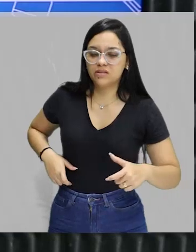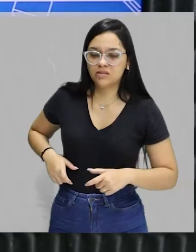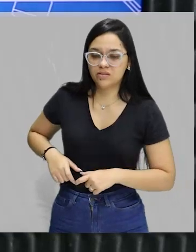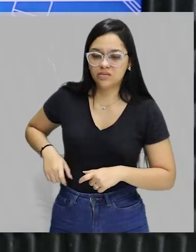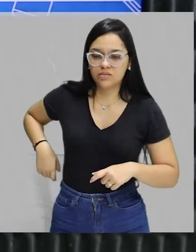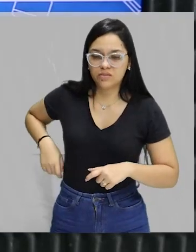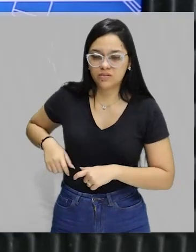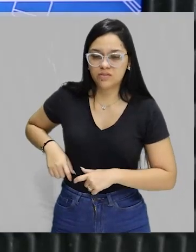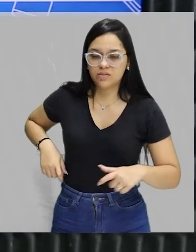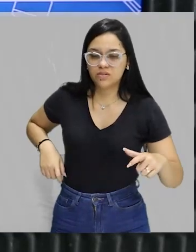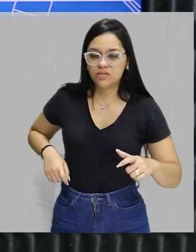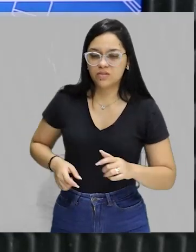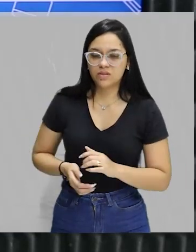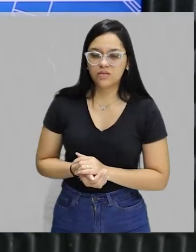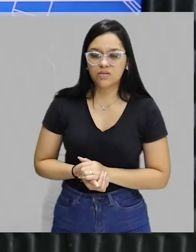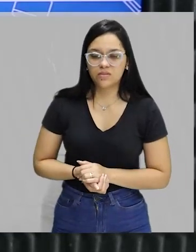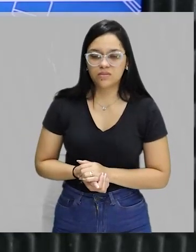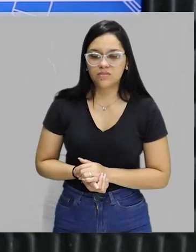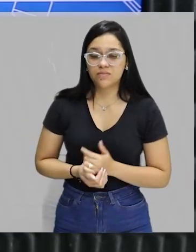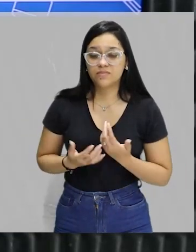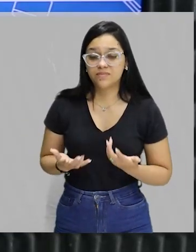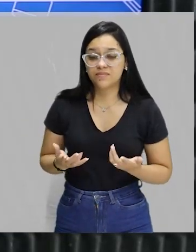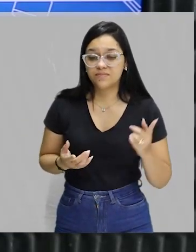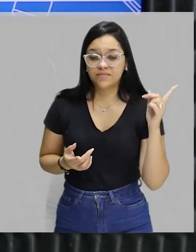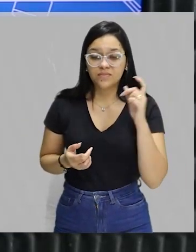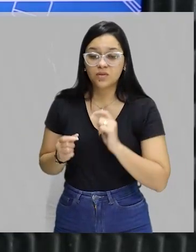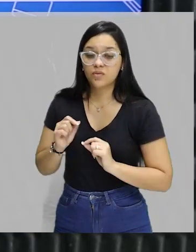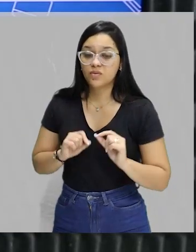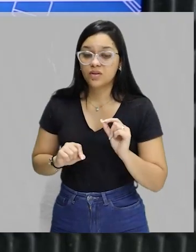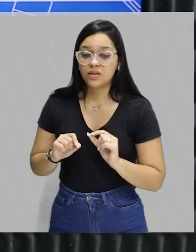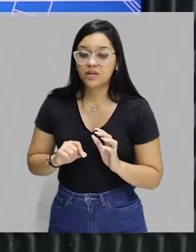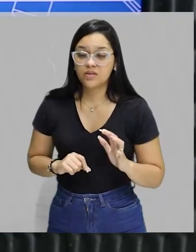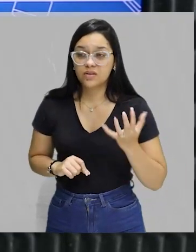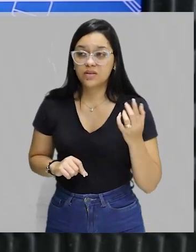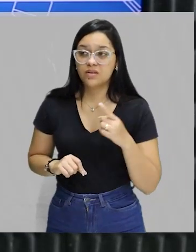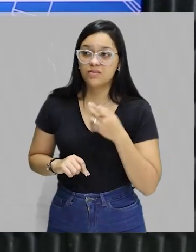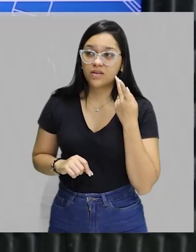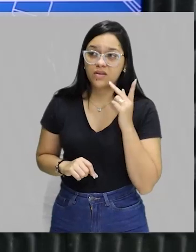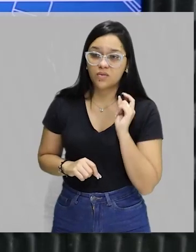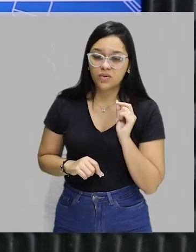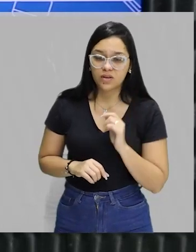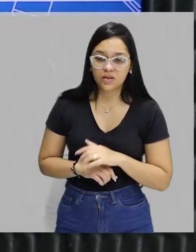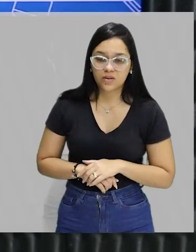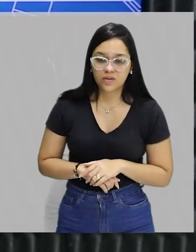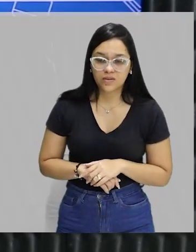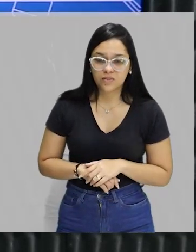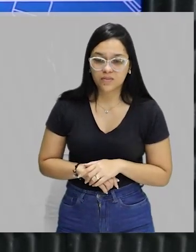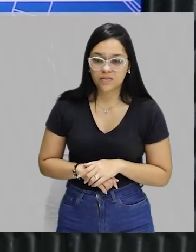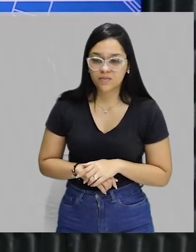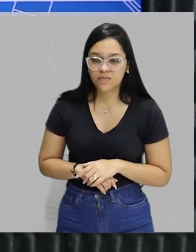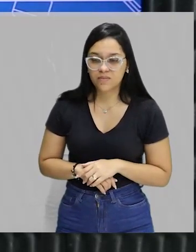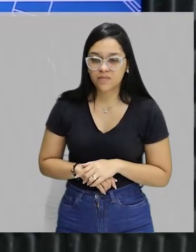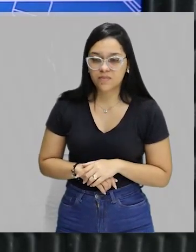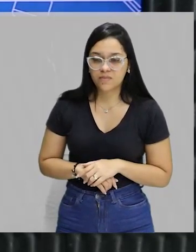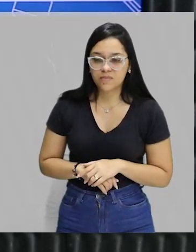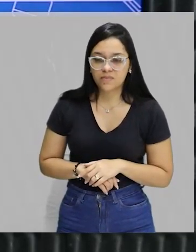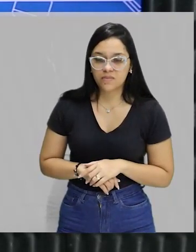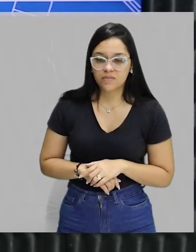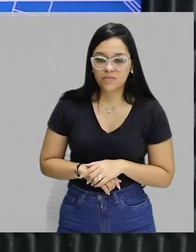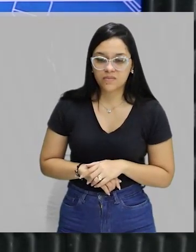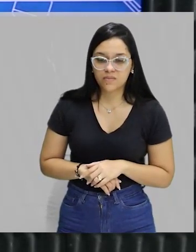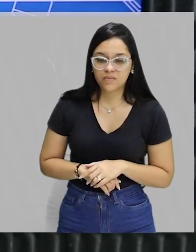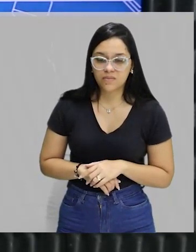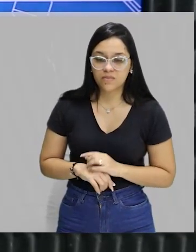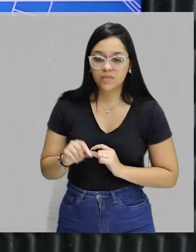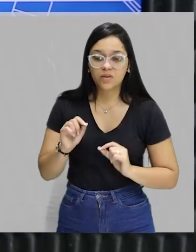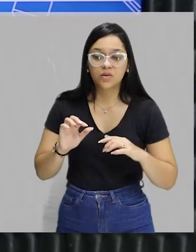da vagina. Pois é, chocante. Resultado da situação, ela dizia o seguinte: eu nunca pinto sonhos ou pesadelos, eu pinto minha própria